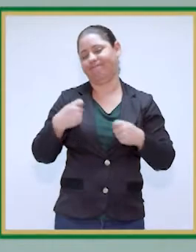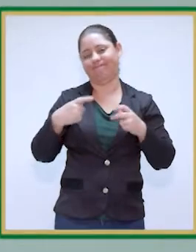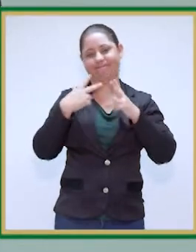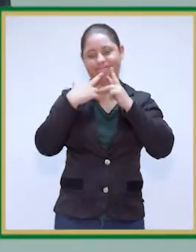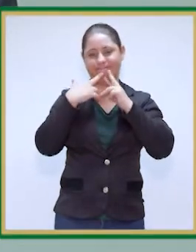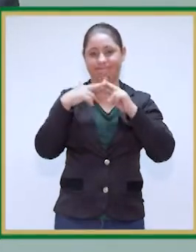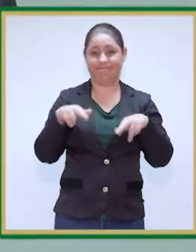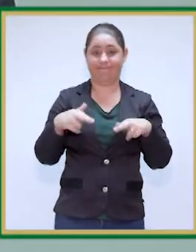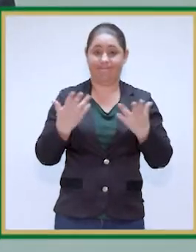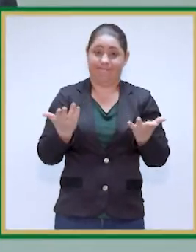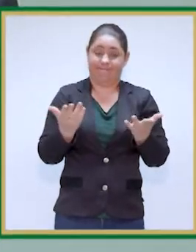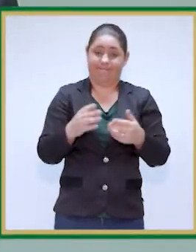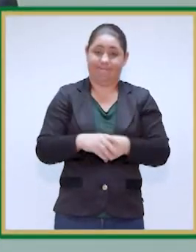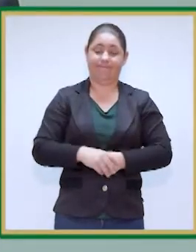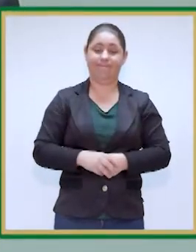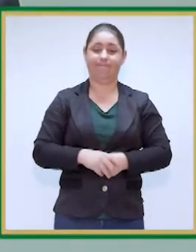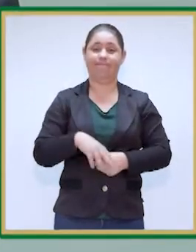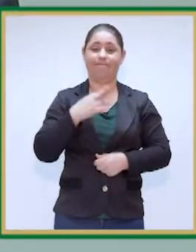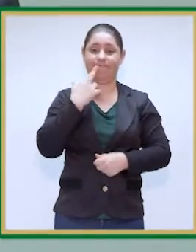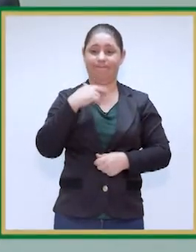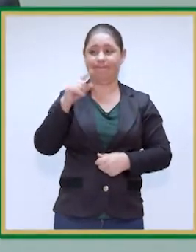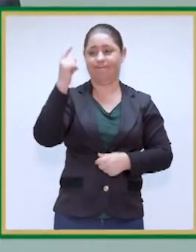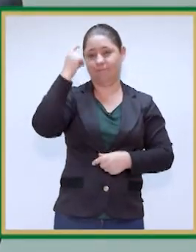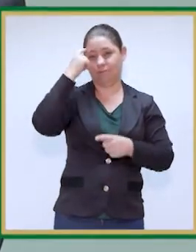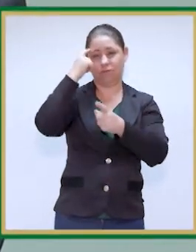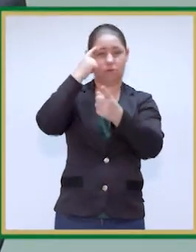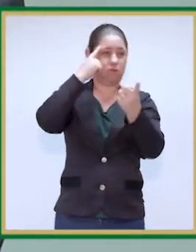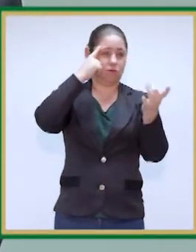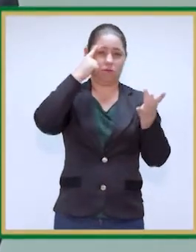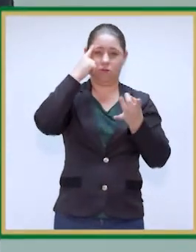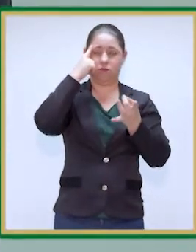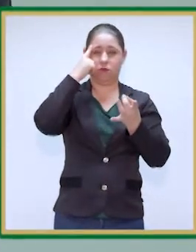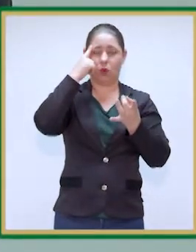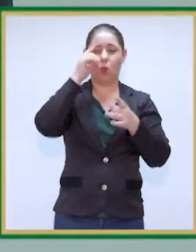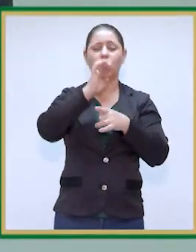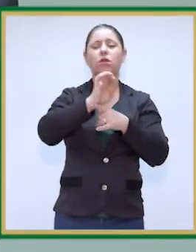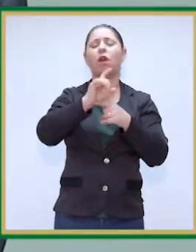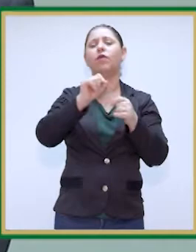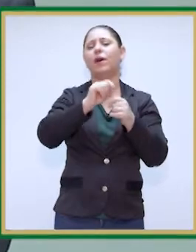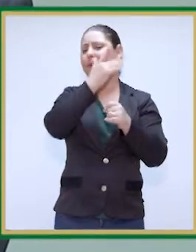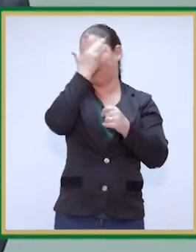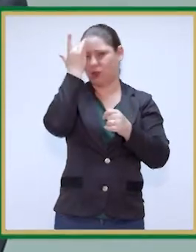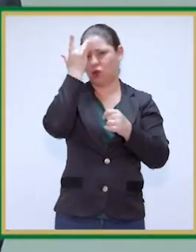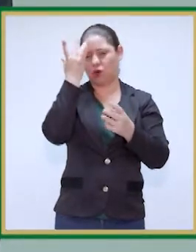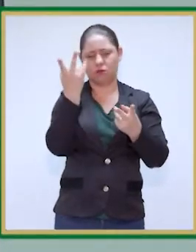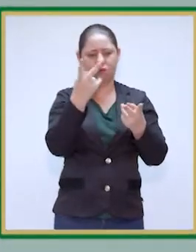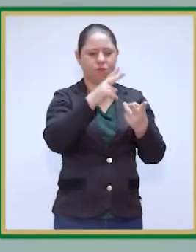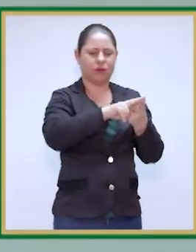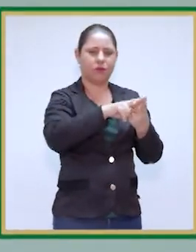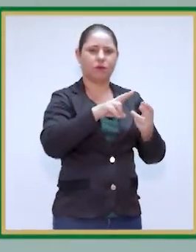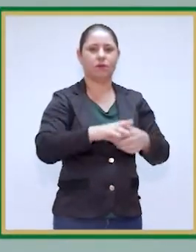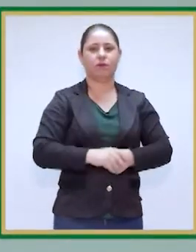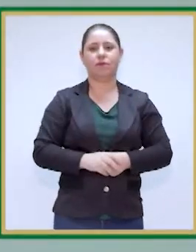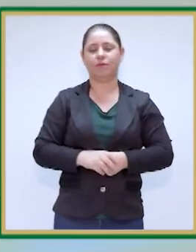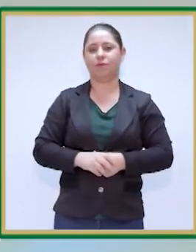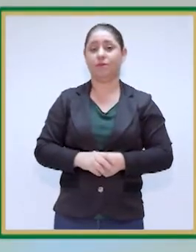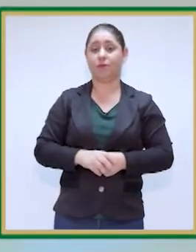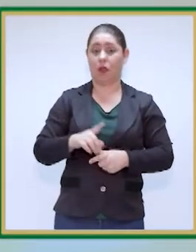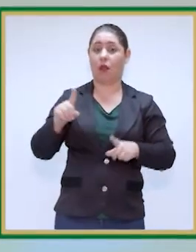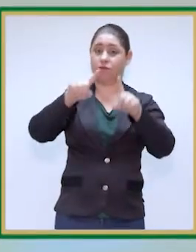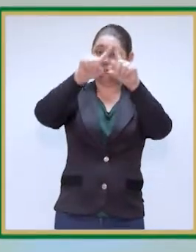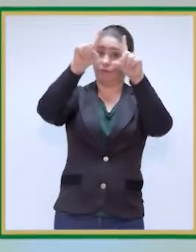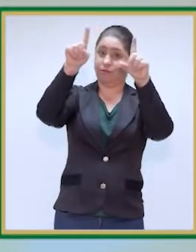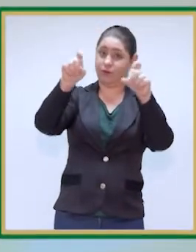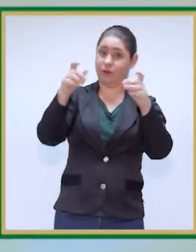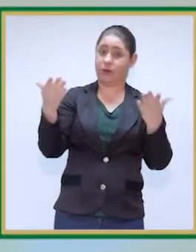preciso nem responder, né? A resposta fica na mente de cada um. O que o Estado faz com as pessoas que são encarceradas? Então fica